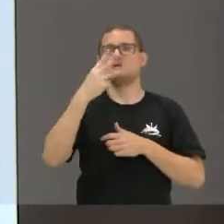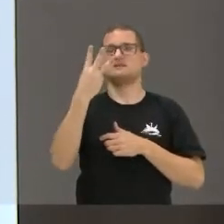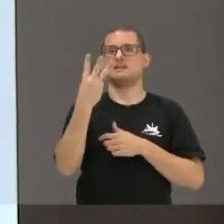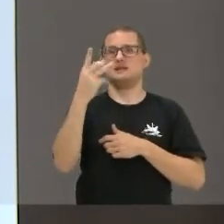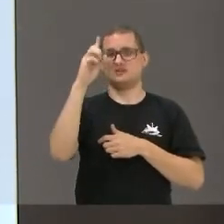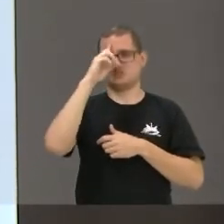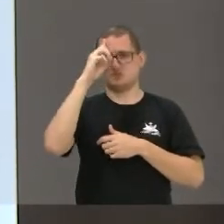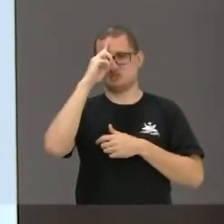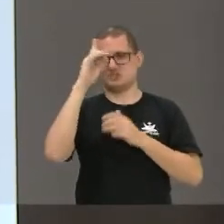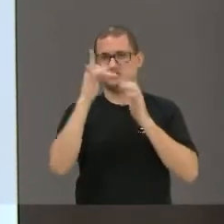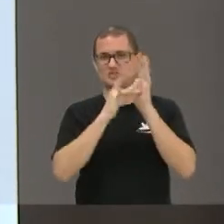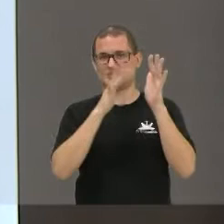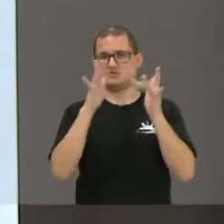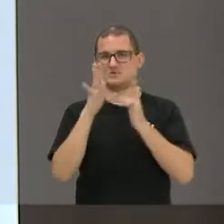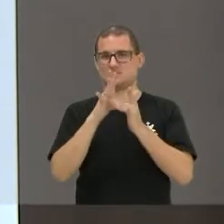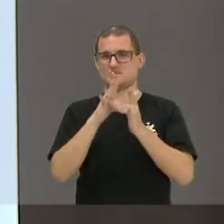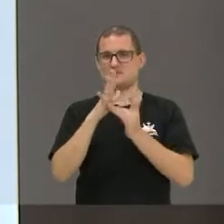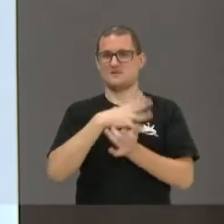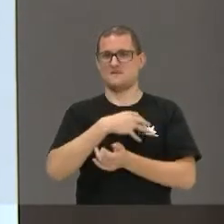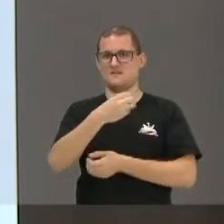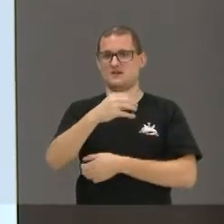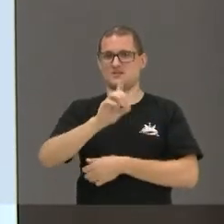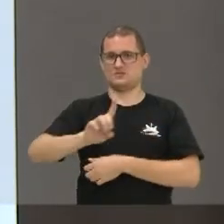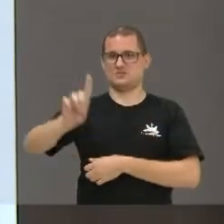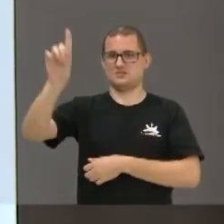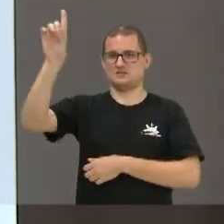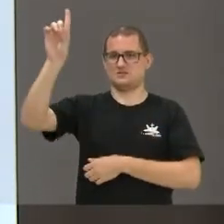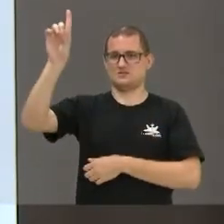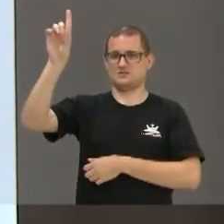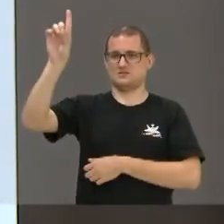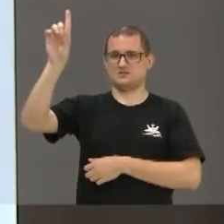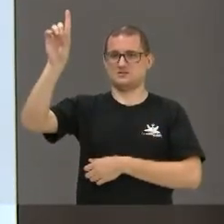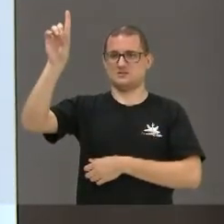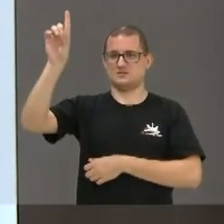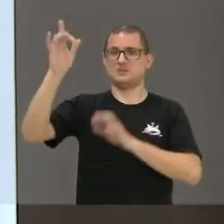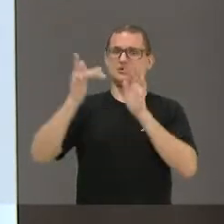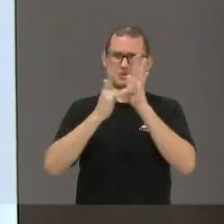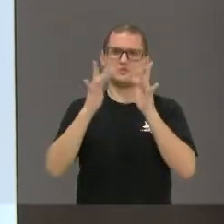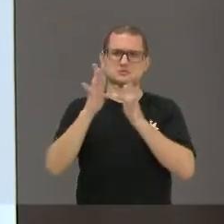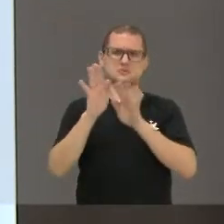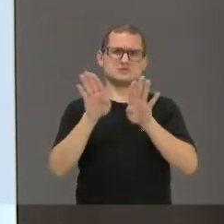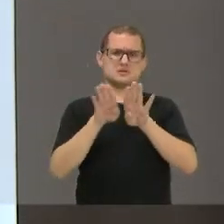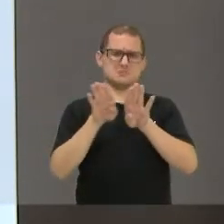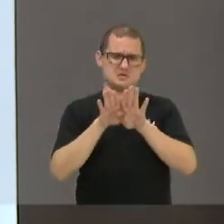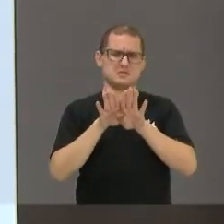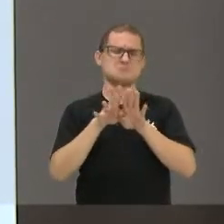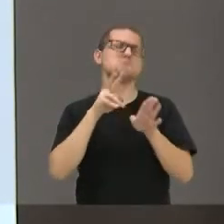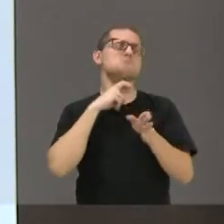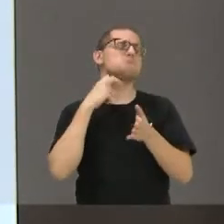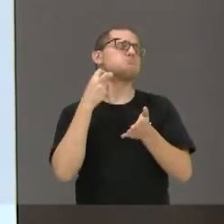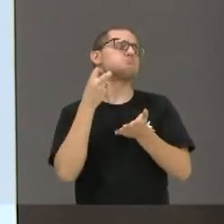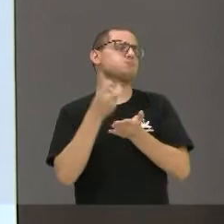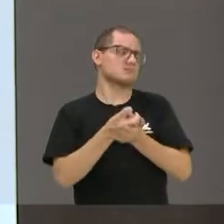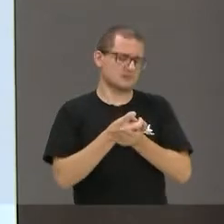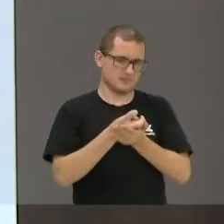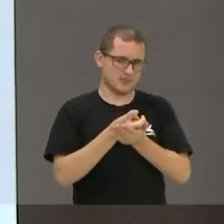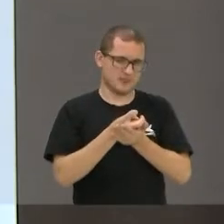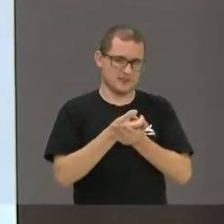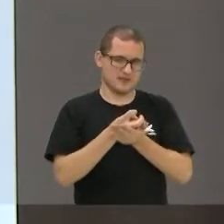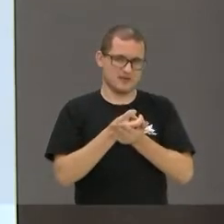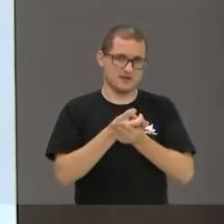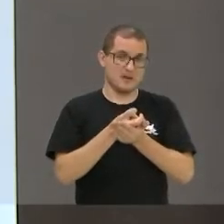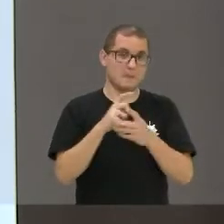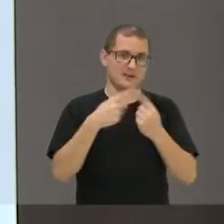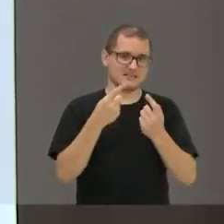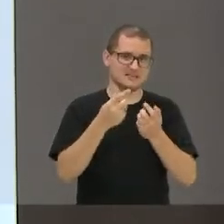o filho de deus cadáver mergulhou na morte e saiu de lá né